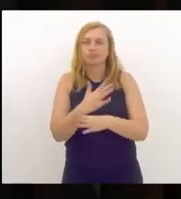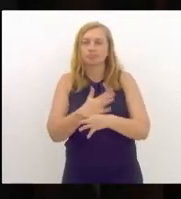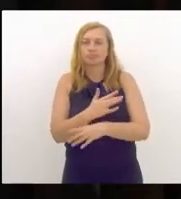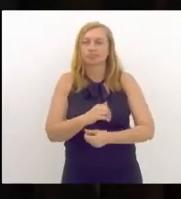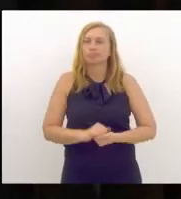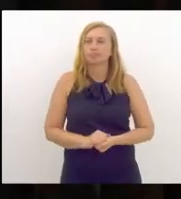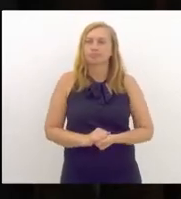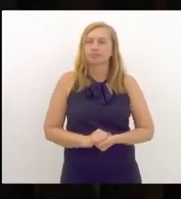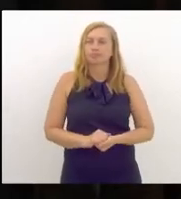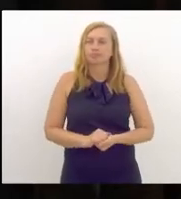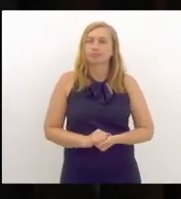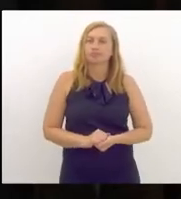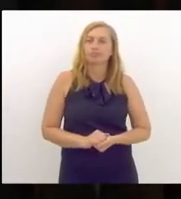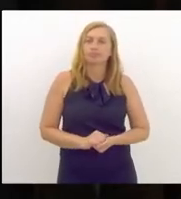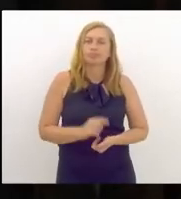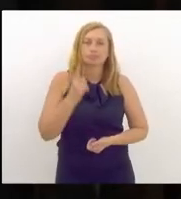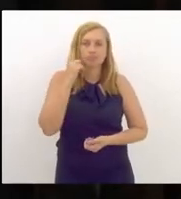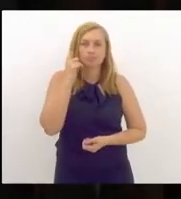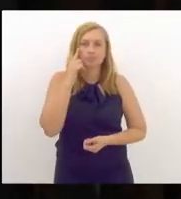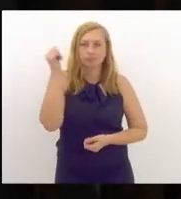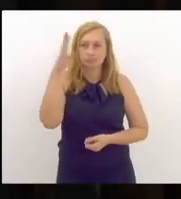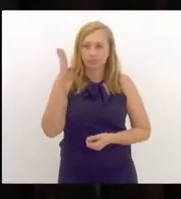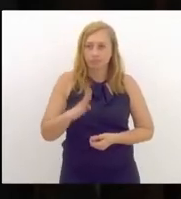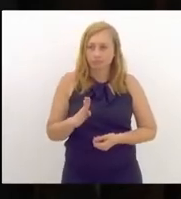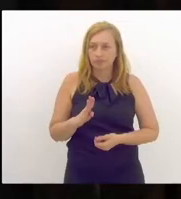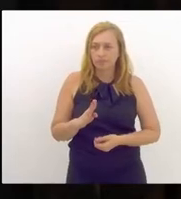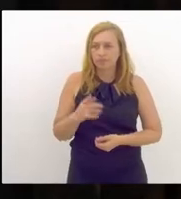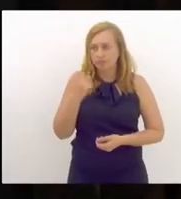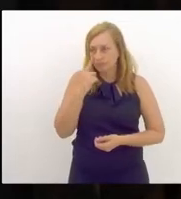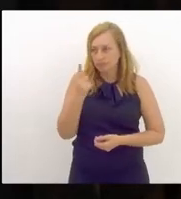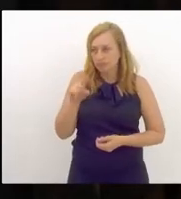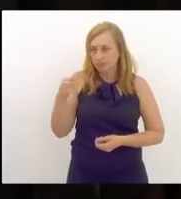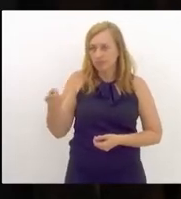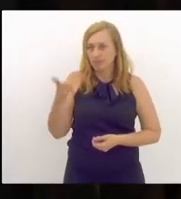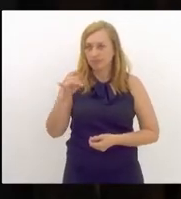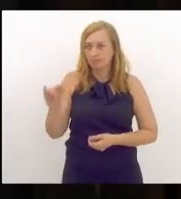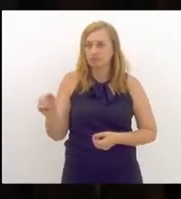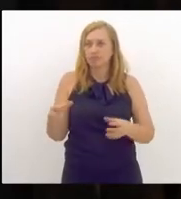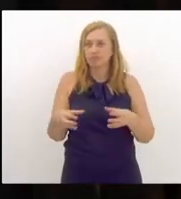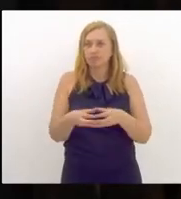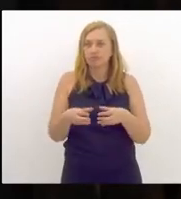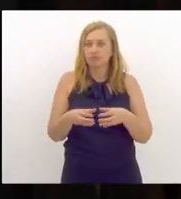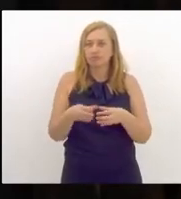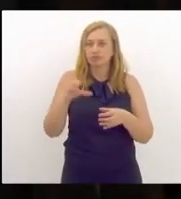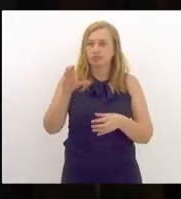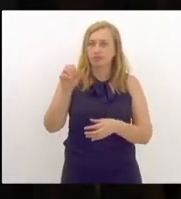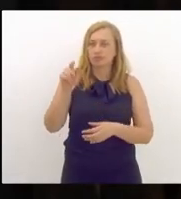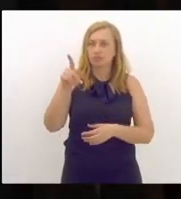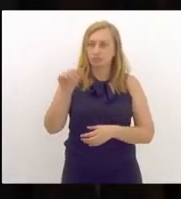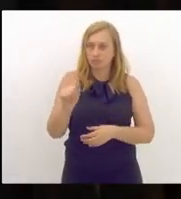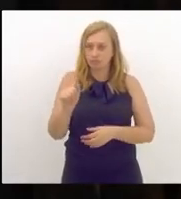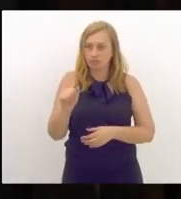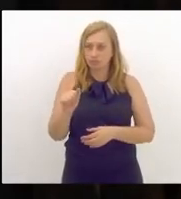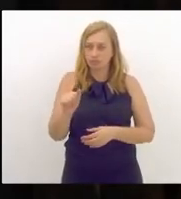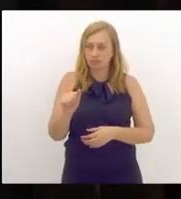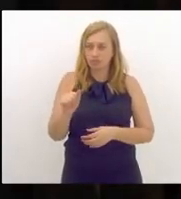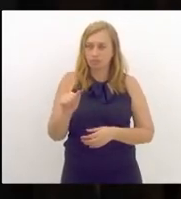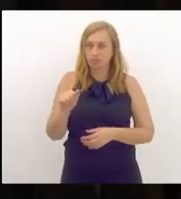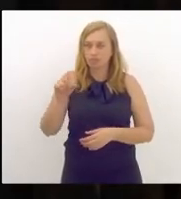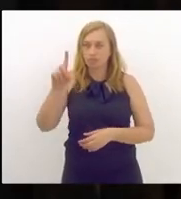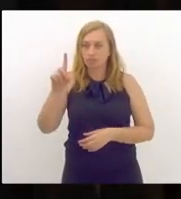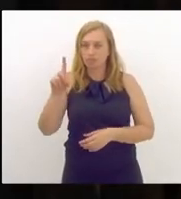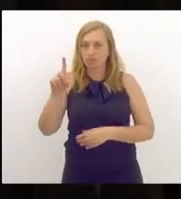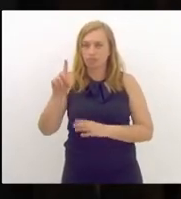Nossa Mania pensar Brasil né Outro dia eu tava vendo tem um grupo chamado copas pelas diretos e pelos direitos